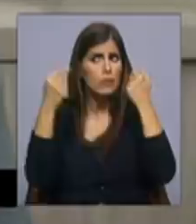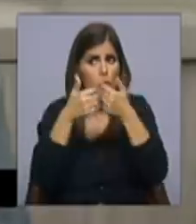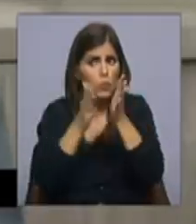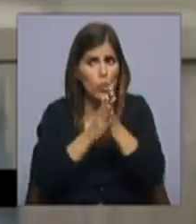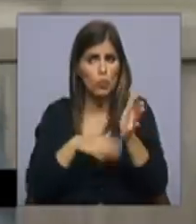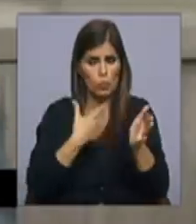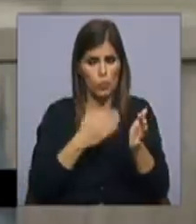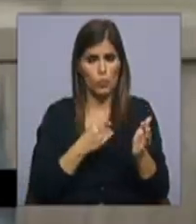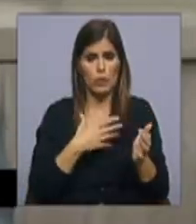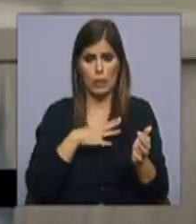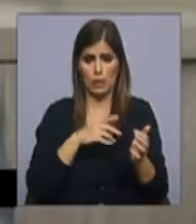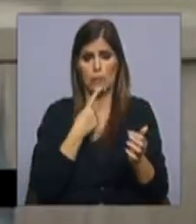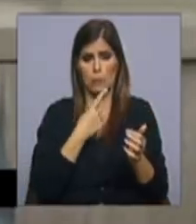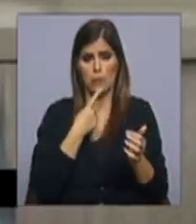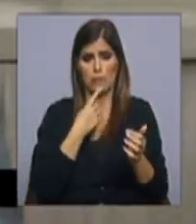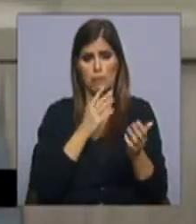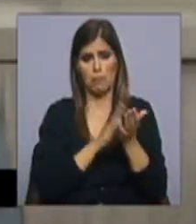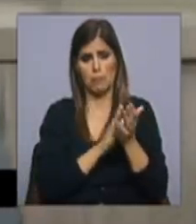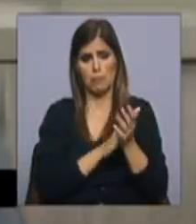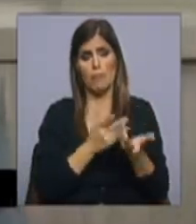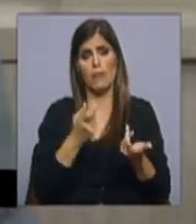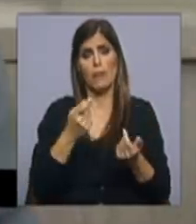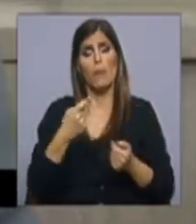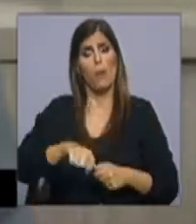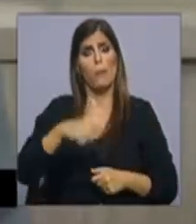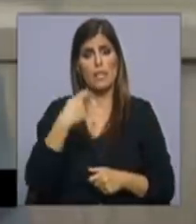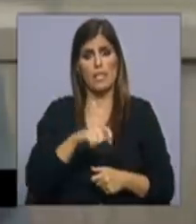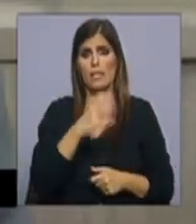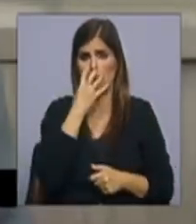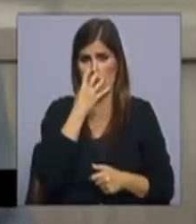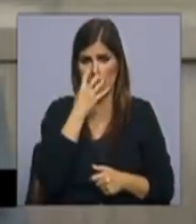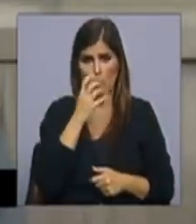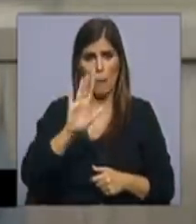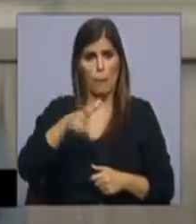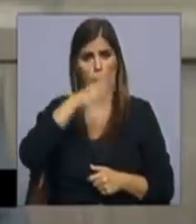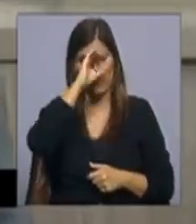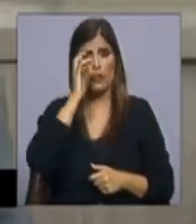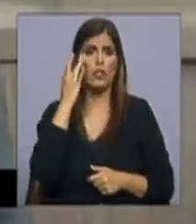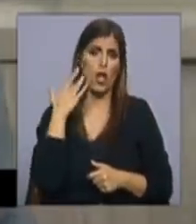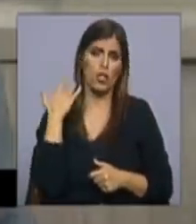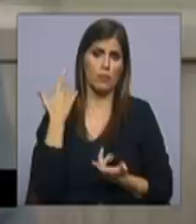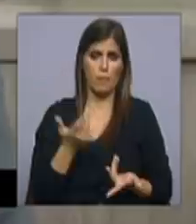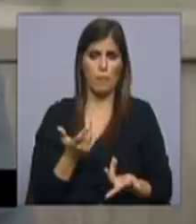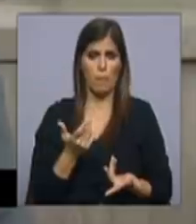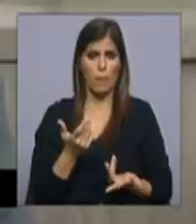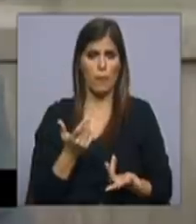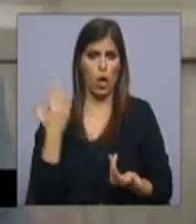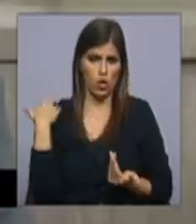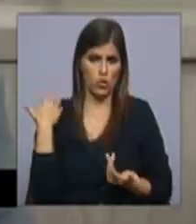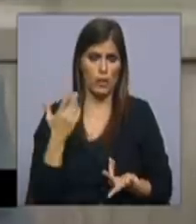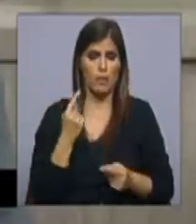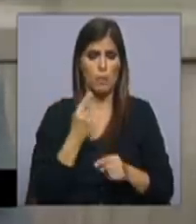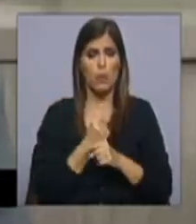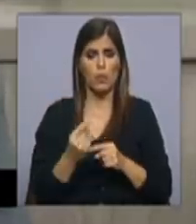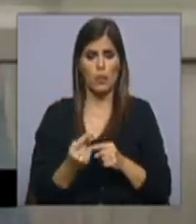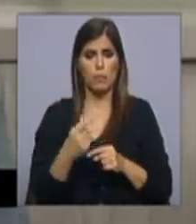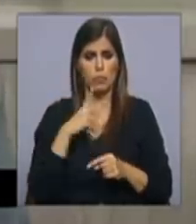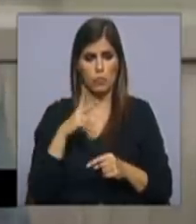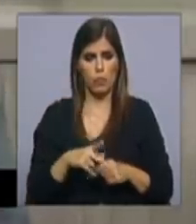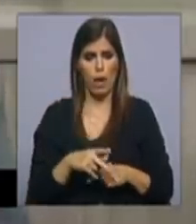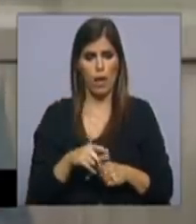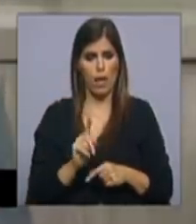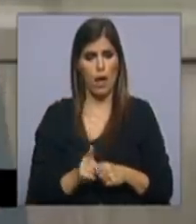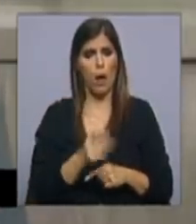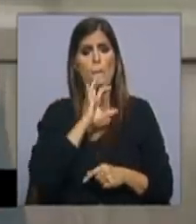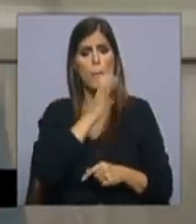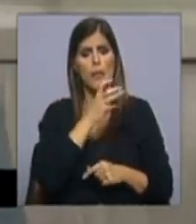queria felicitar o presidente Marcelo Rebelo e o primeiro-ministro Antônio Costa, porque Portugal tem sido um